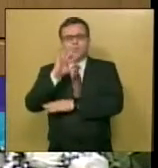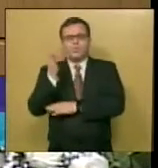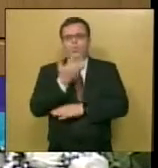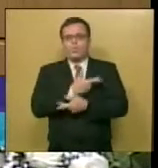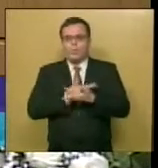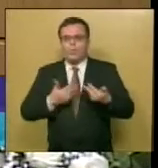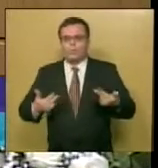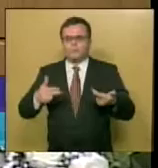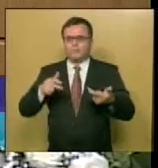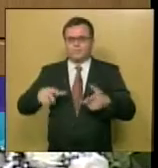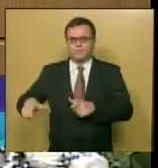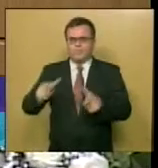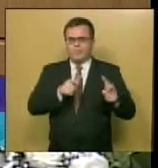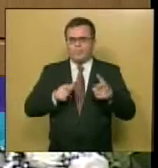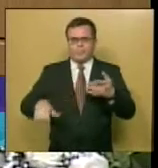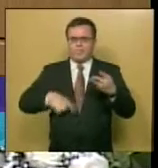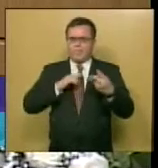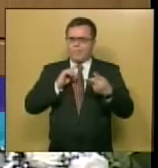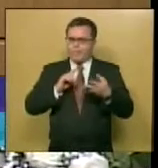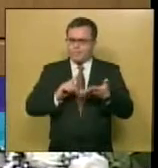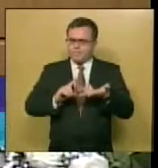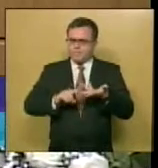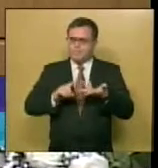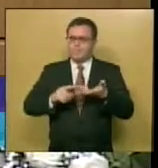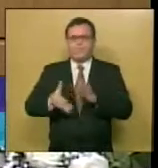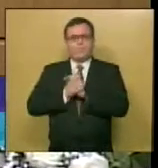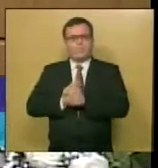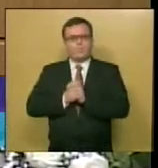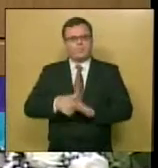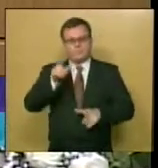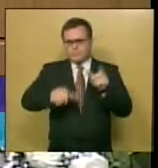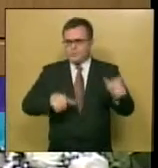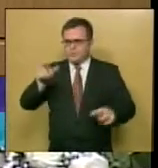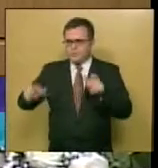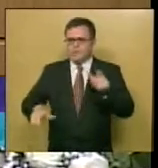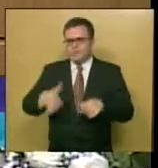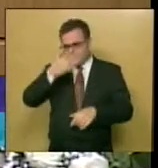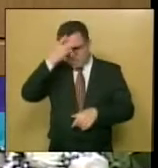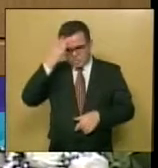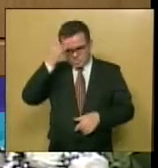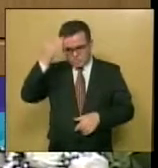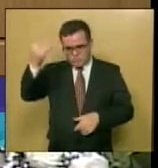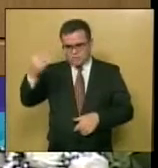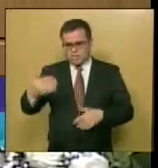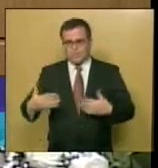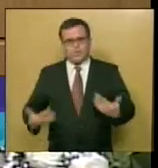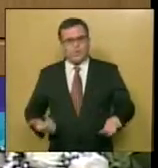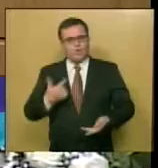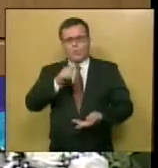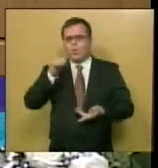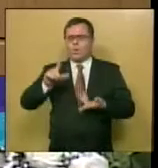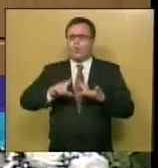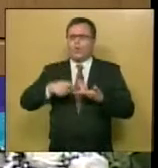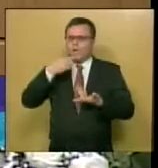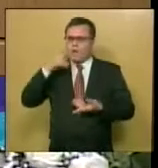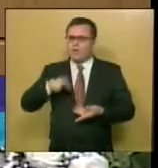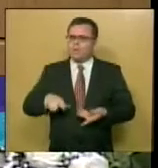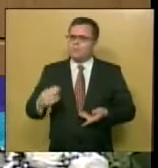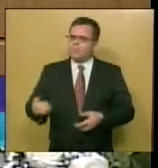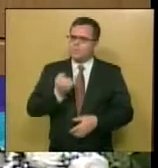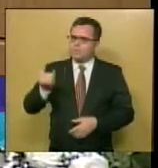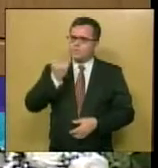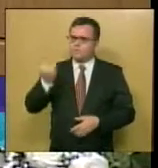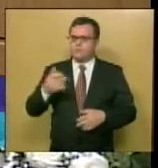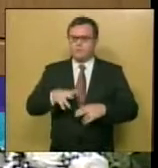espaços geográficos, homenageiam artistas e pessoas respeitáveis, dentre tantos outros motivos relevantes.